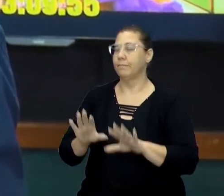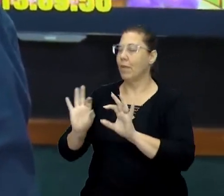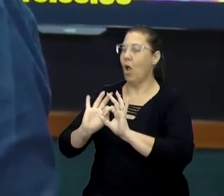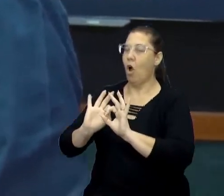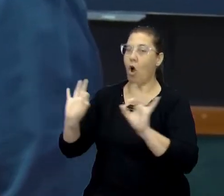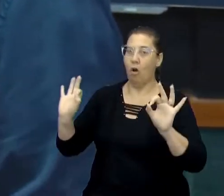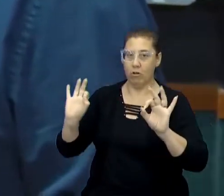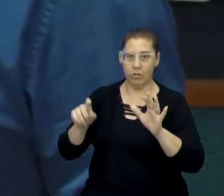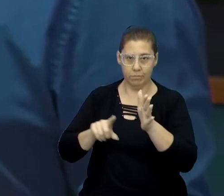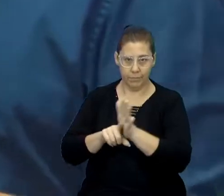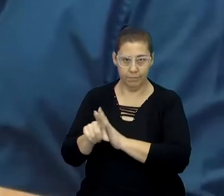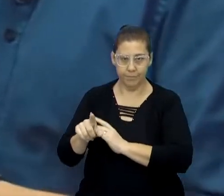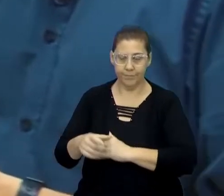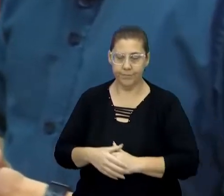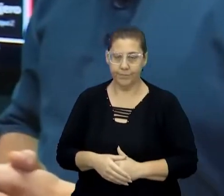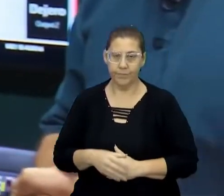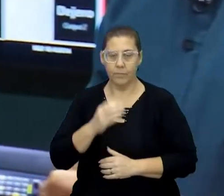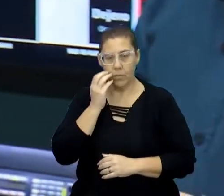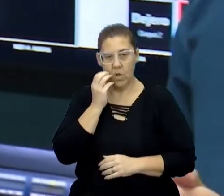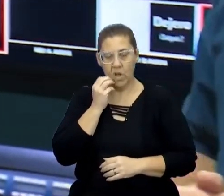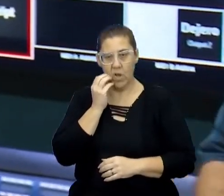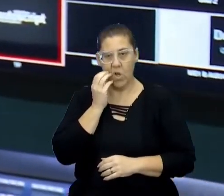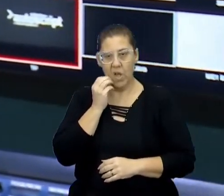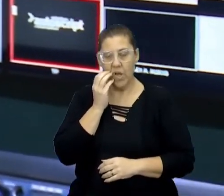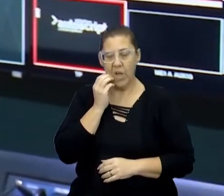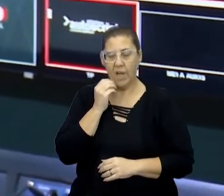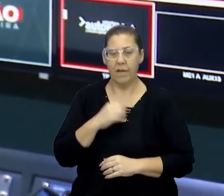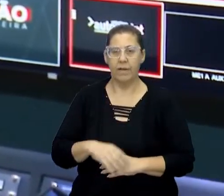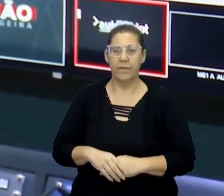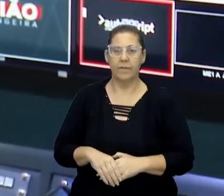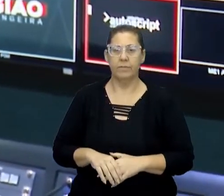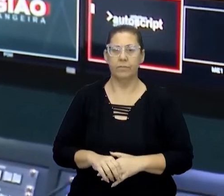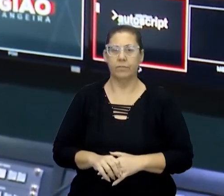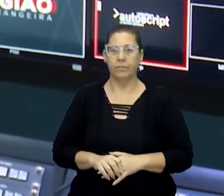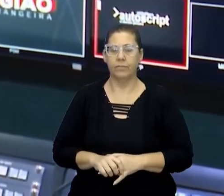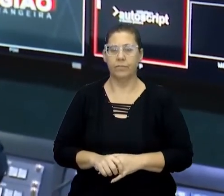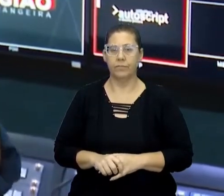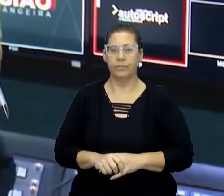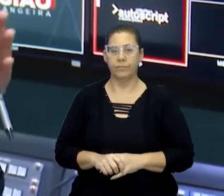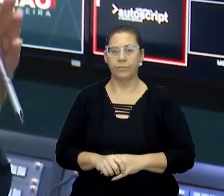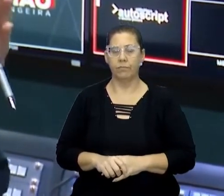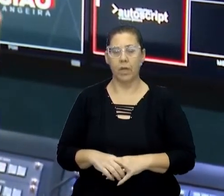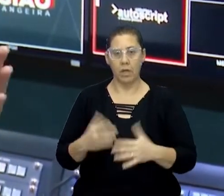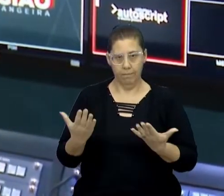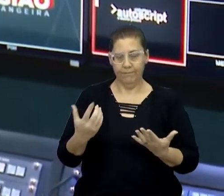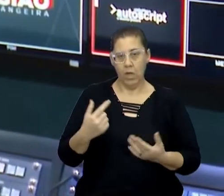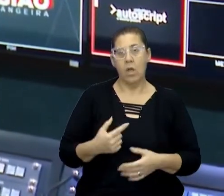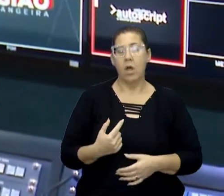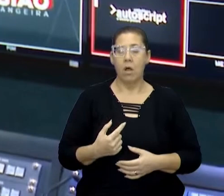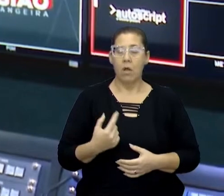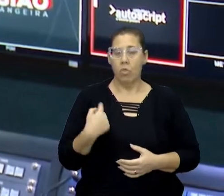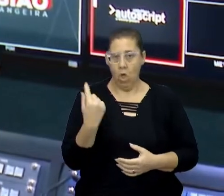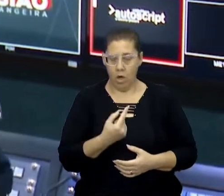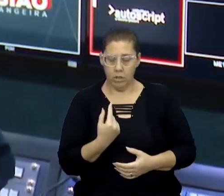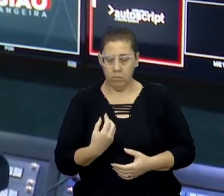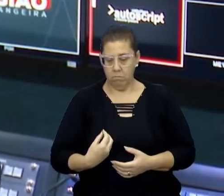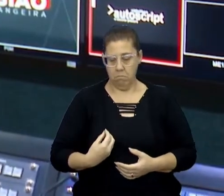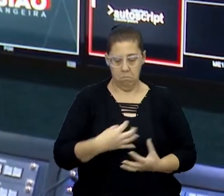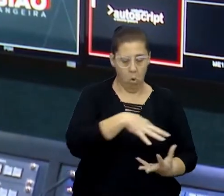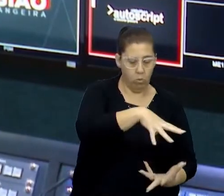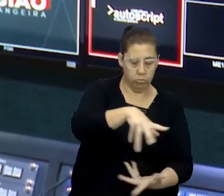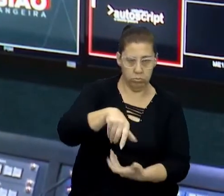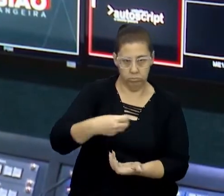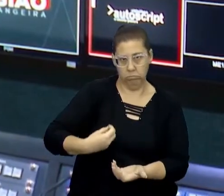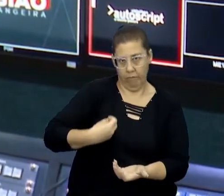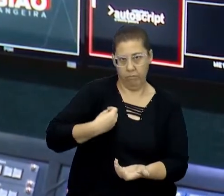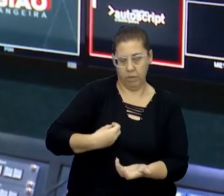ótima provocação. Uma provocação. Vamos lá, então. A gente vive num mundo globalizado, né? O mundo